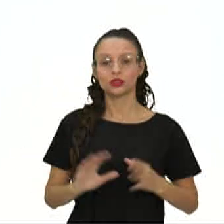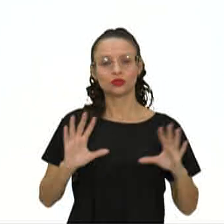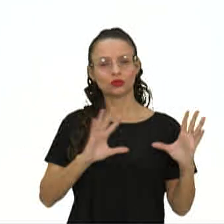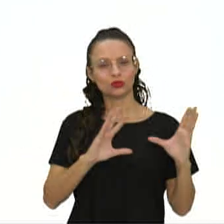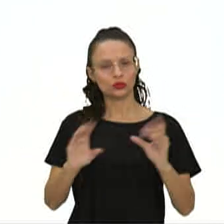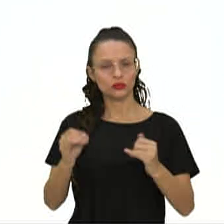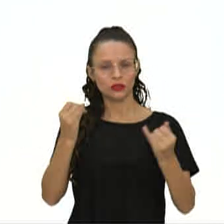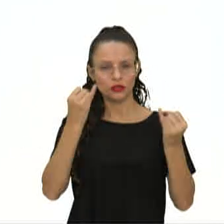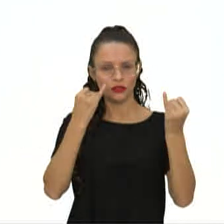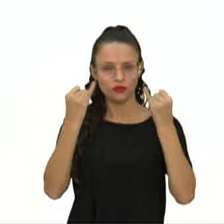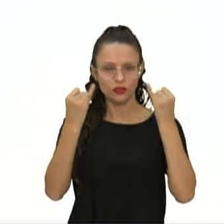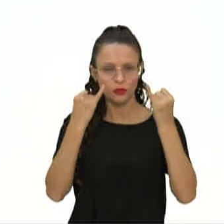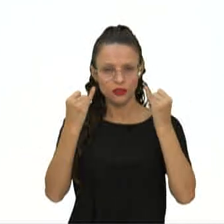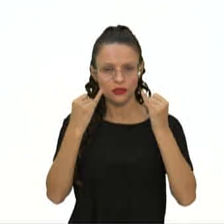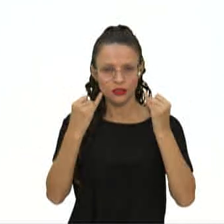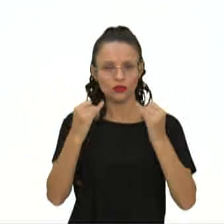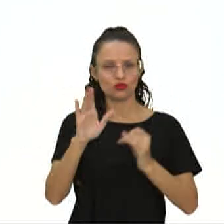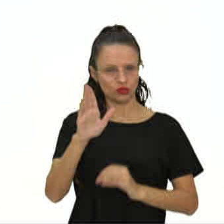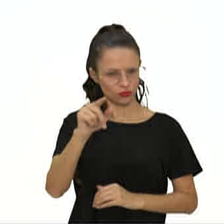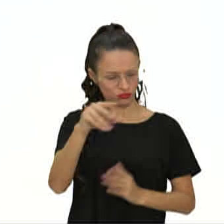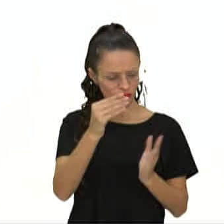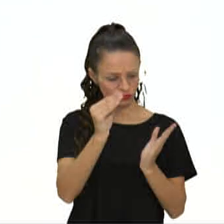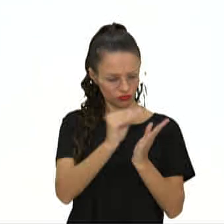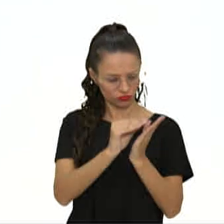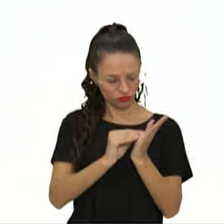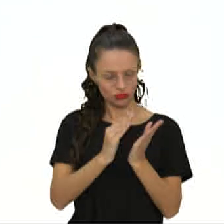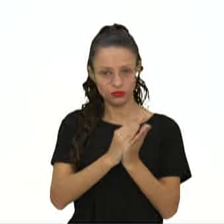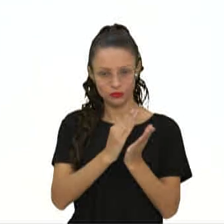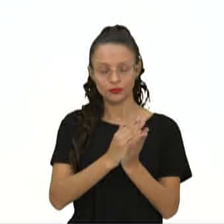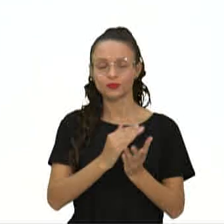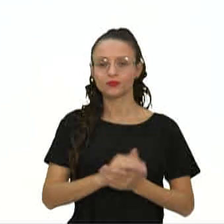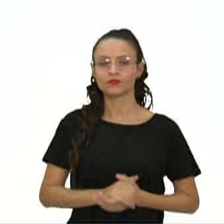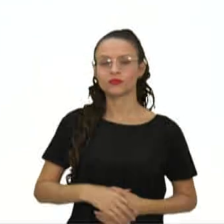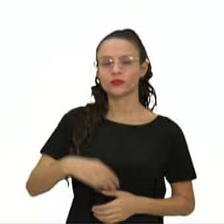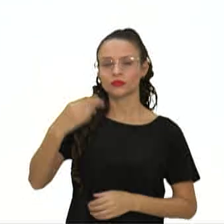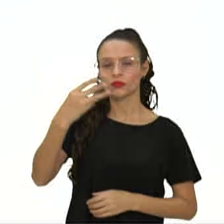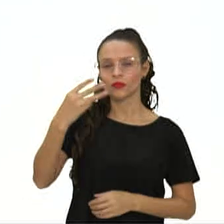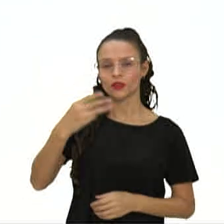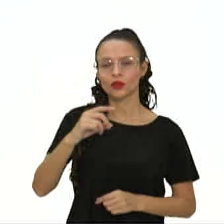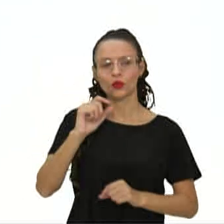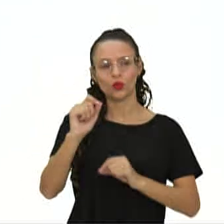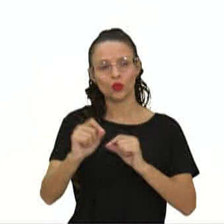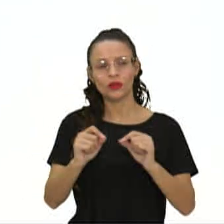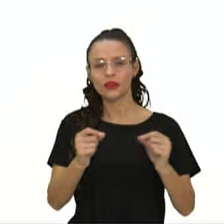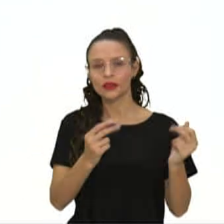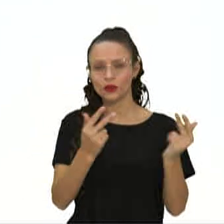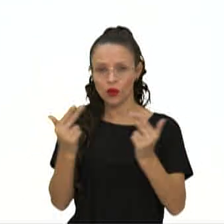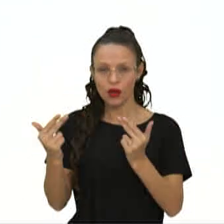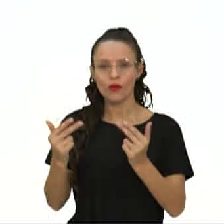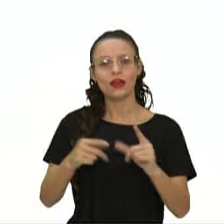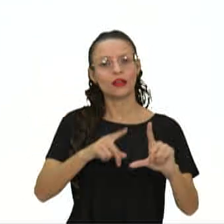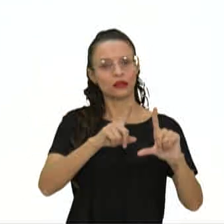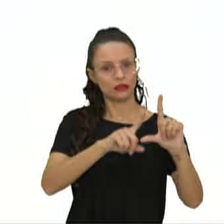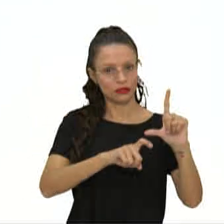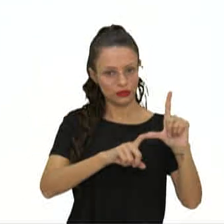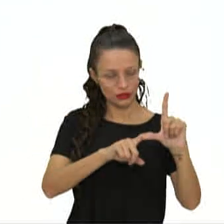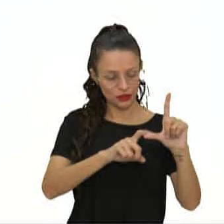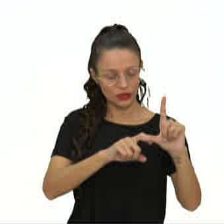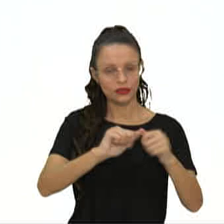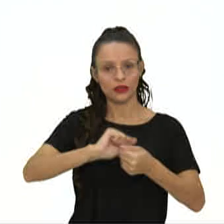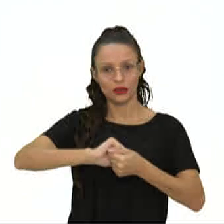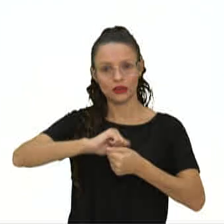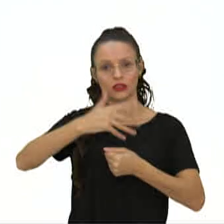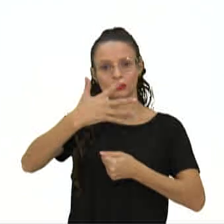as informações estão anotadas aí. Terceiro, que são monômios semelhantes, possuem a mesma parte literal, mesmas letras e expoente em cada